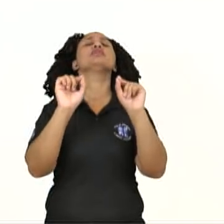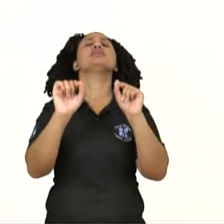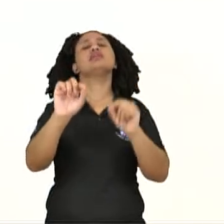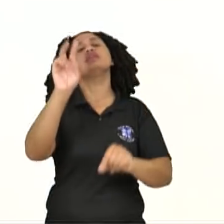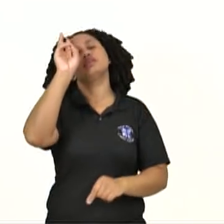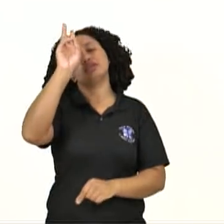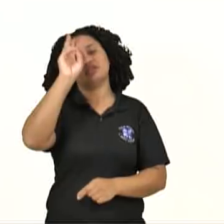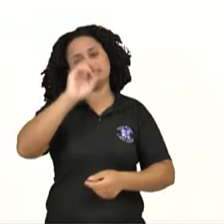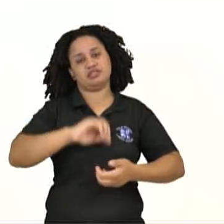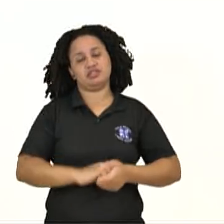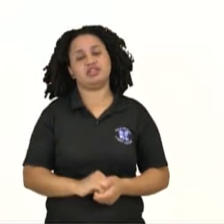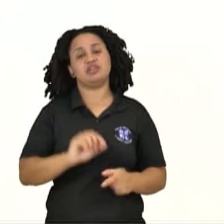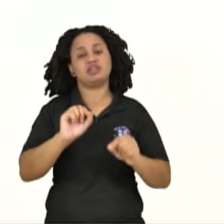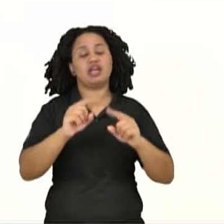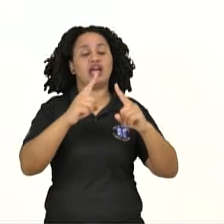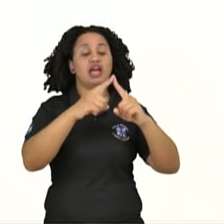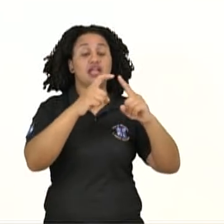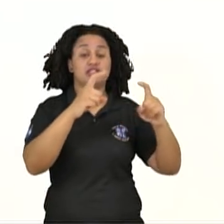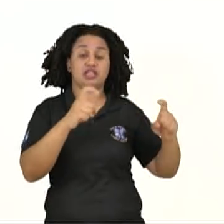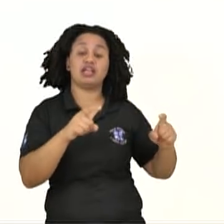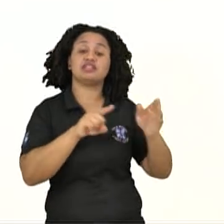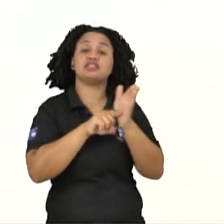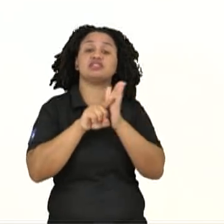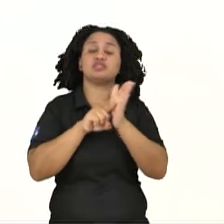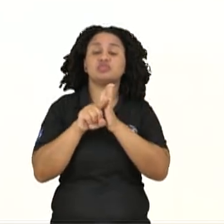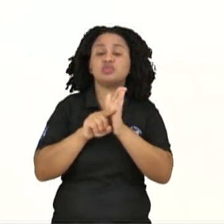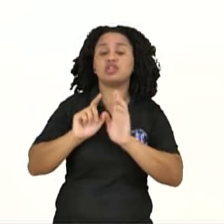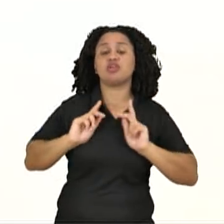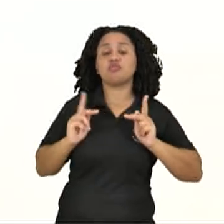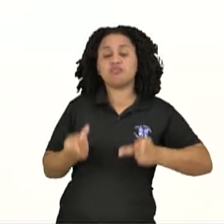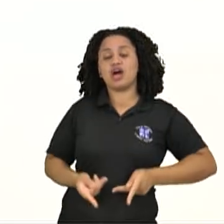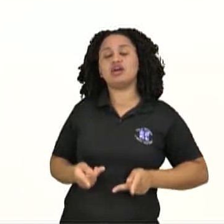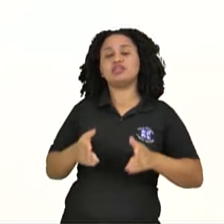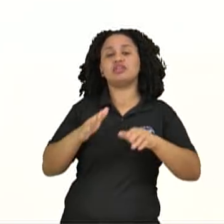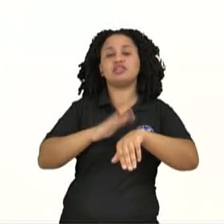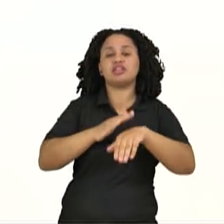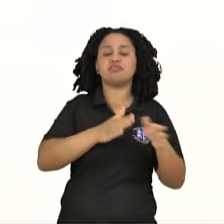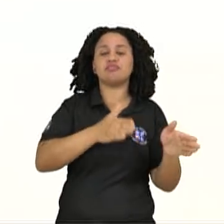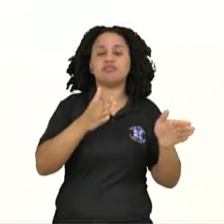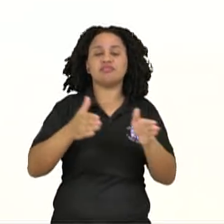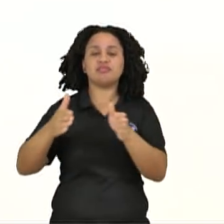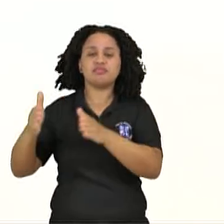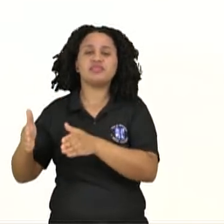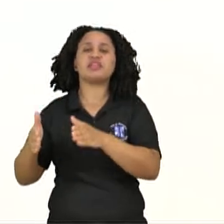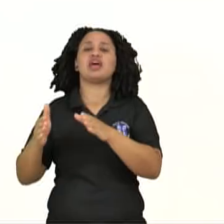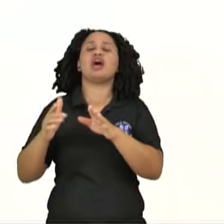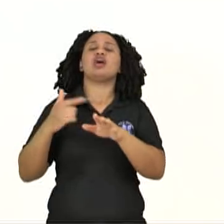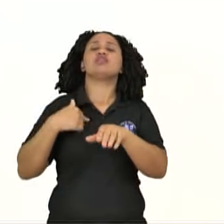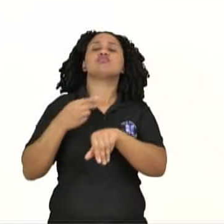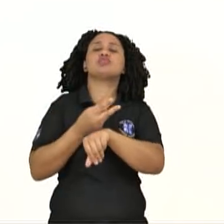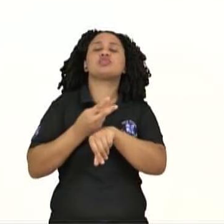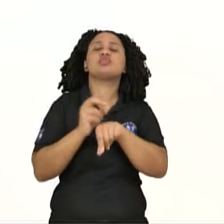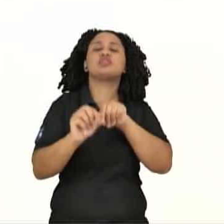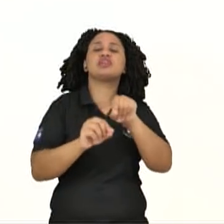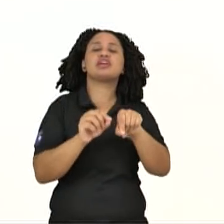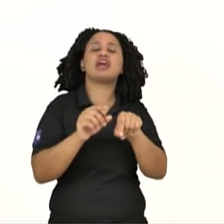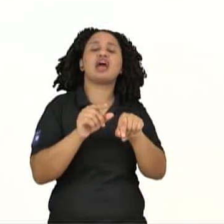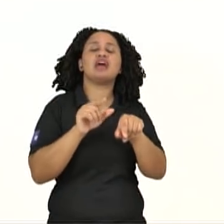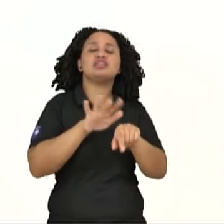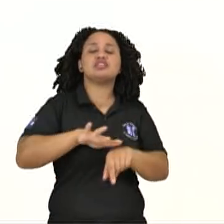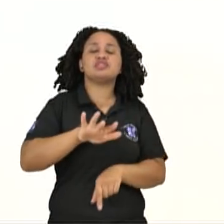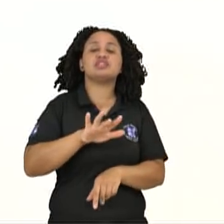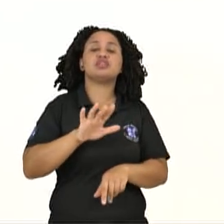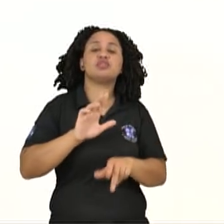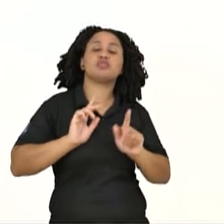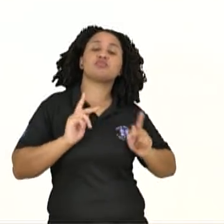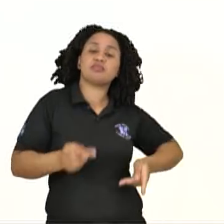que estuda os seres humanos no tempo, que busca fornecer explicações sobre as origens das sociedades humanas no presente e no passado, e